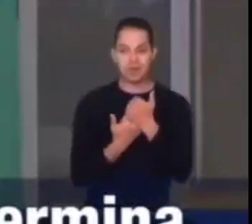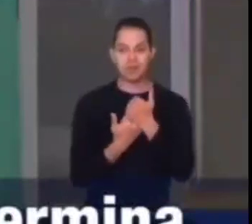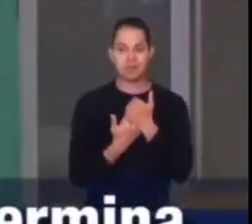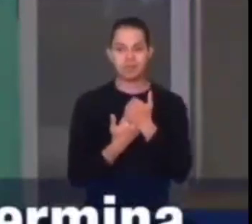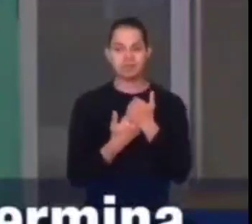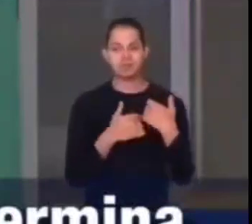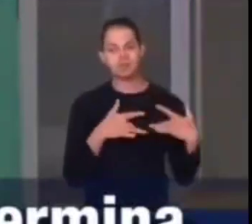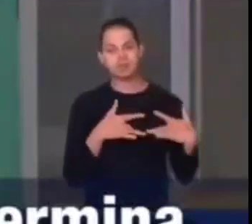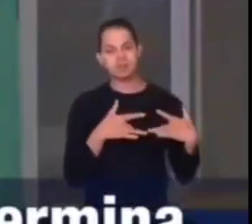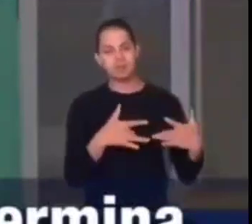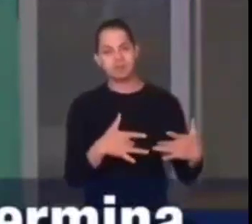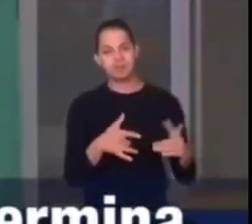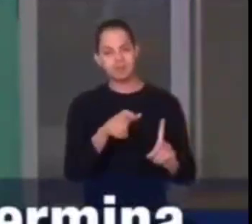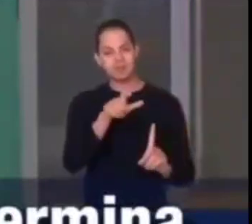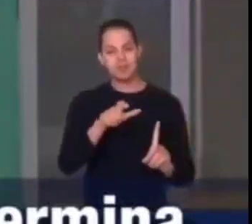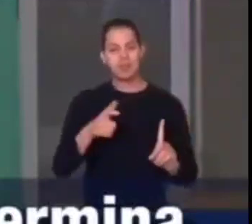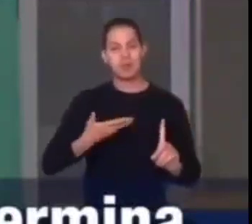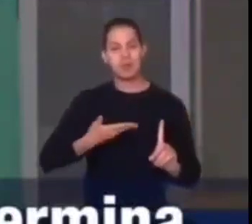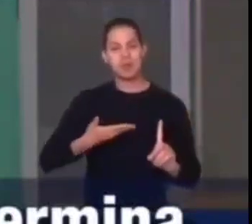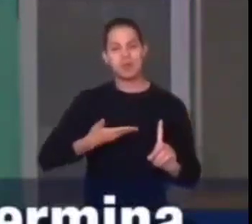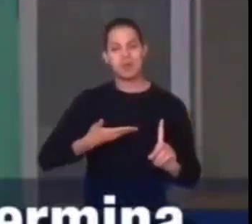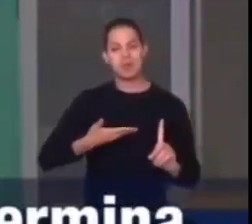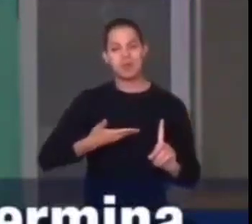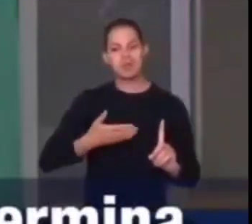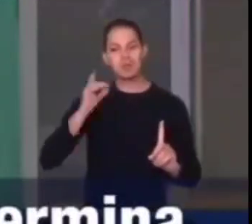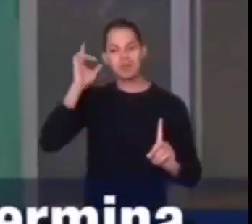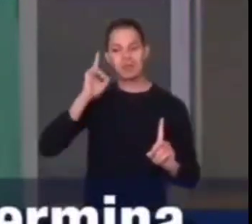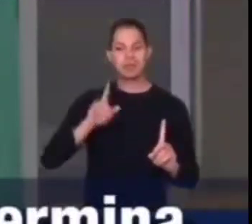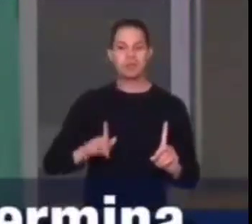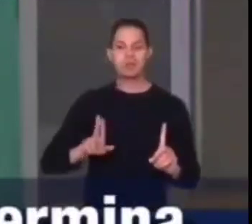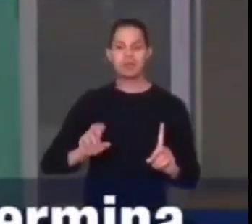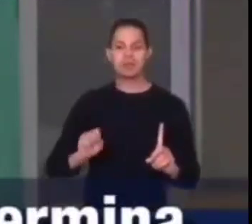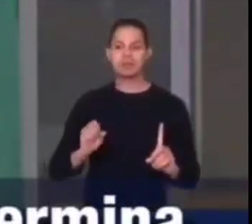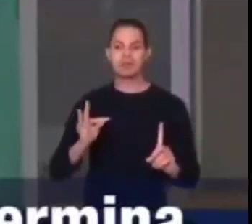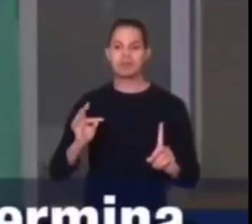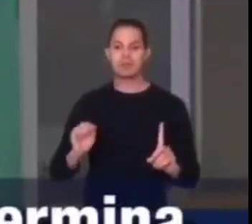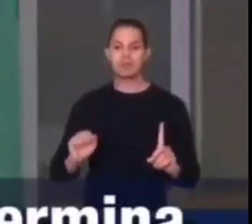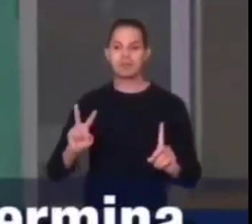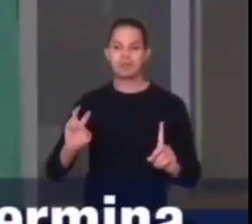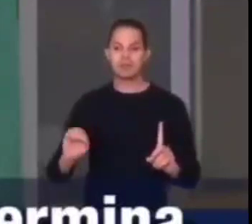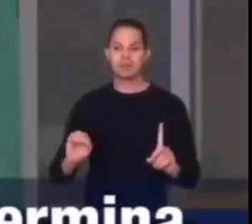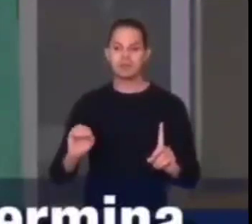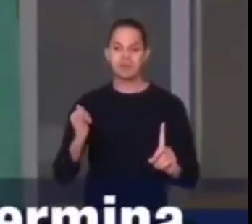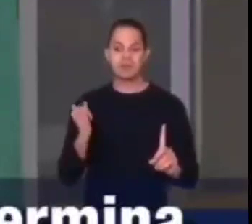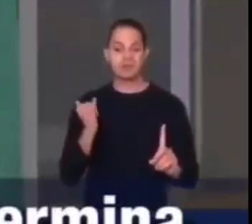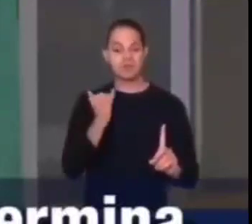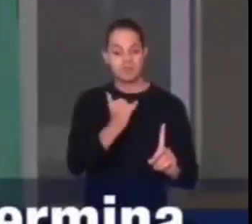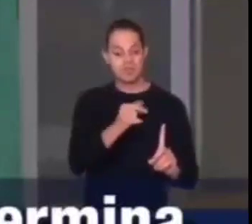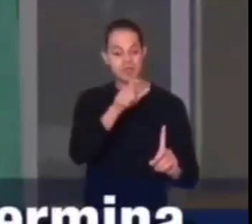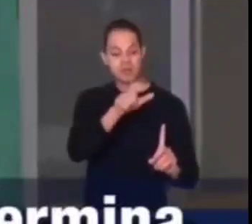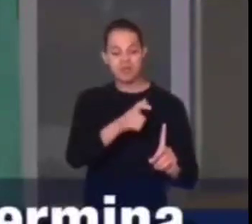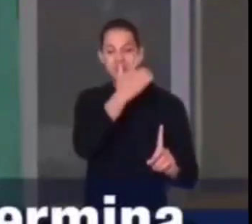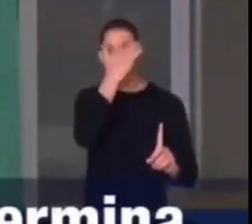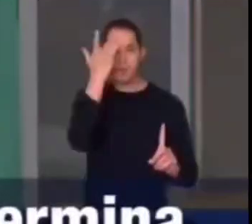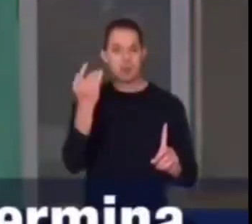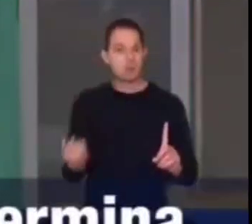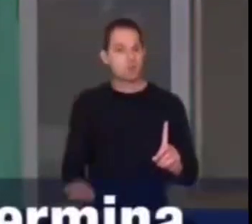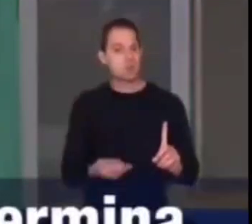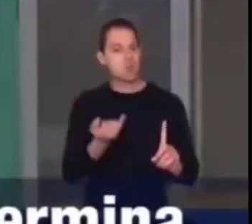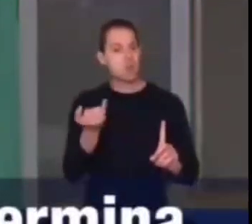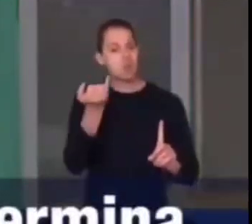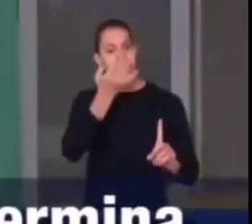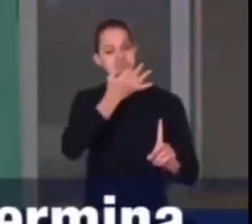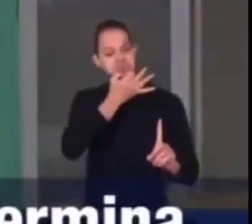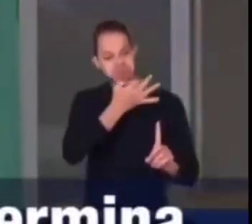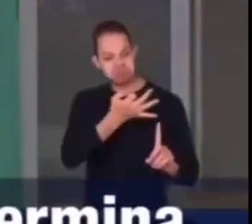a minha solidariedade ao meu colega de parlamento, deputado Gustavo Gaia. Dizer a você, irmão, você é uma voz